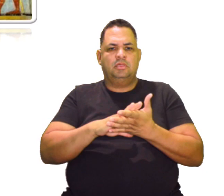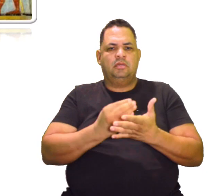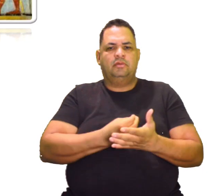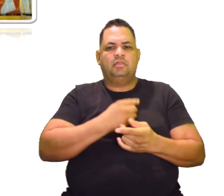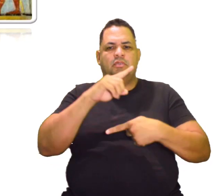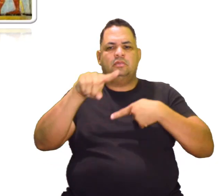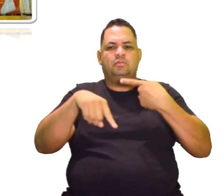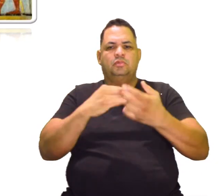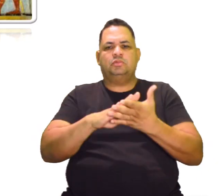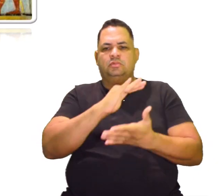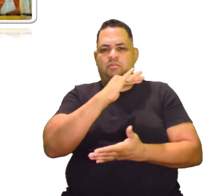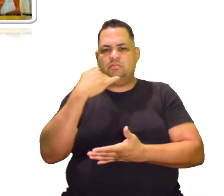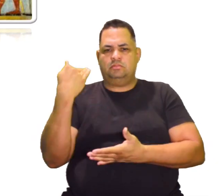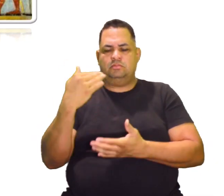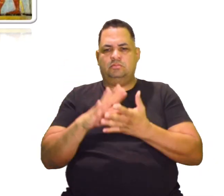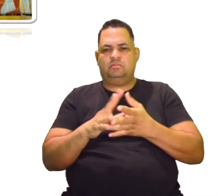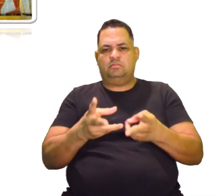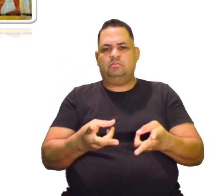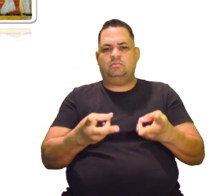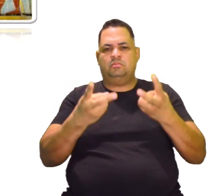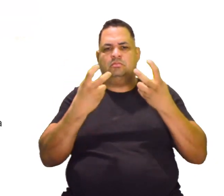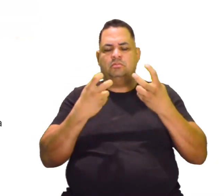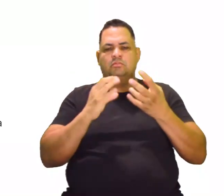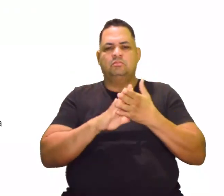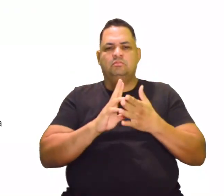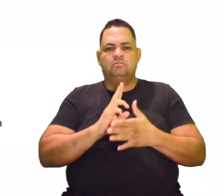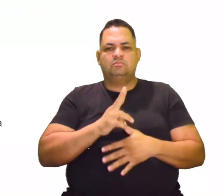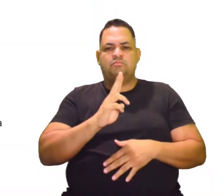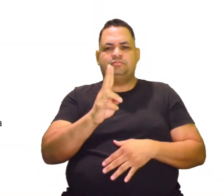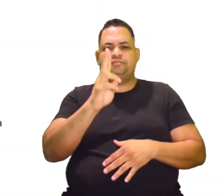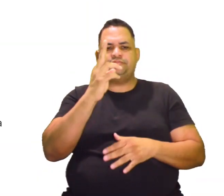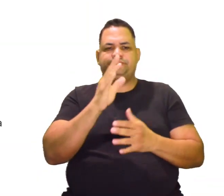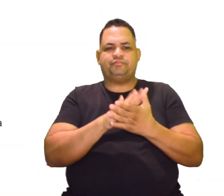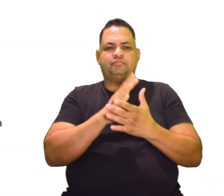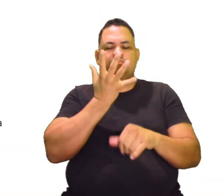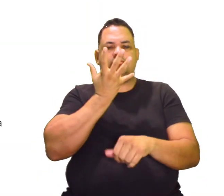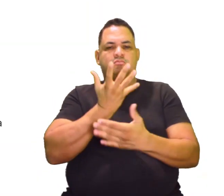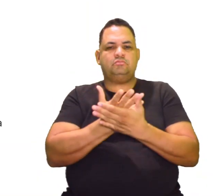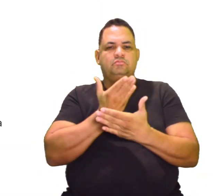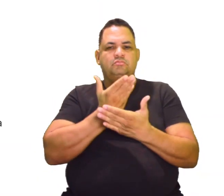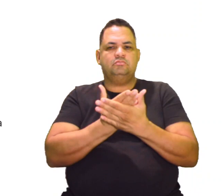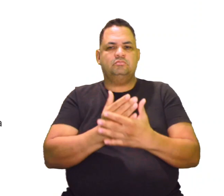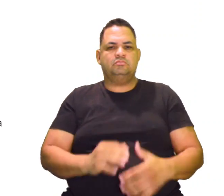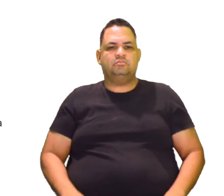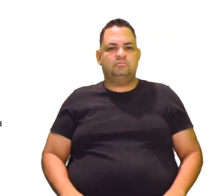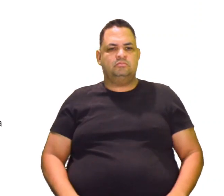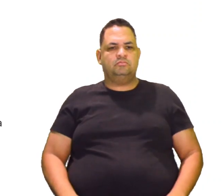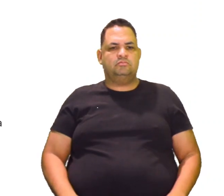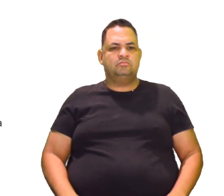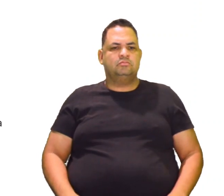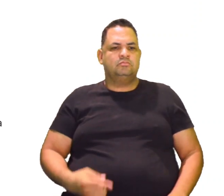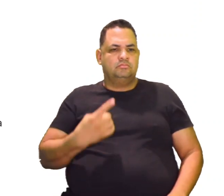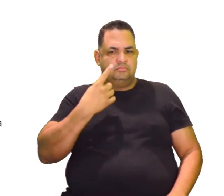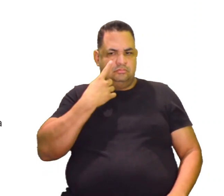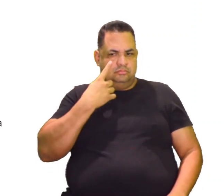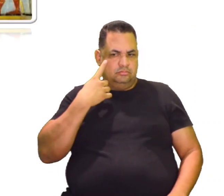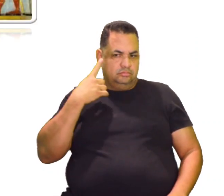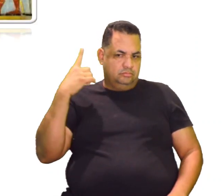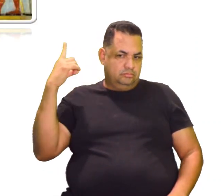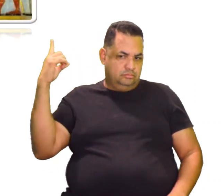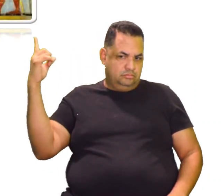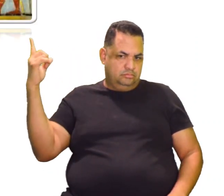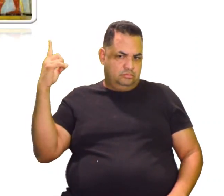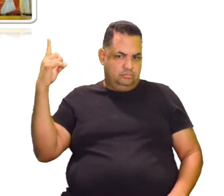Então, vocês vão perceber isso durante aqui a nossa aula. Então, querido, como vocês observaram na